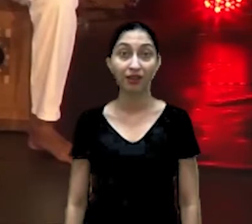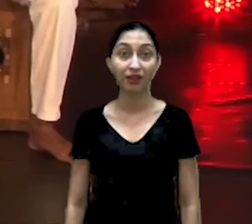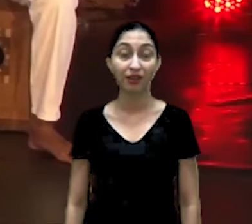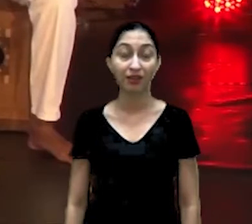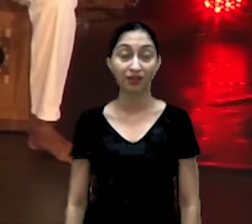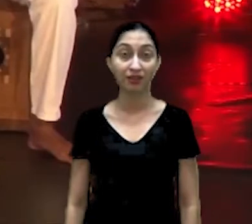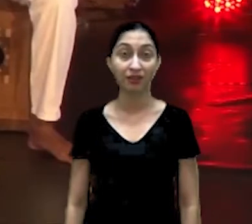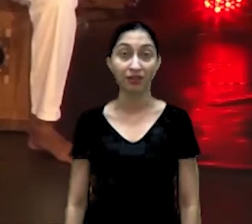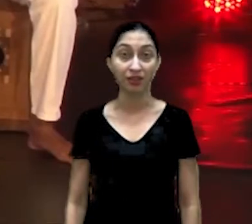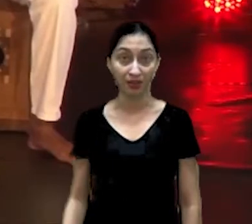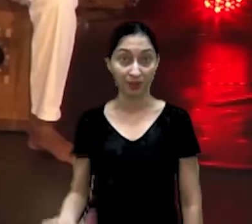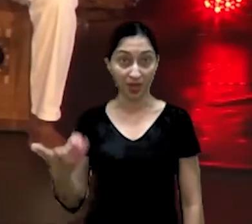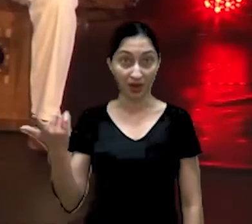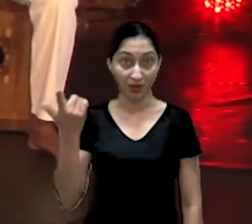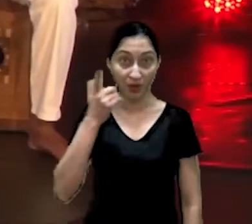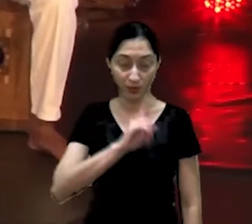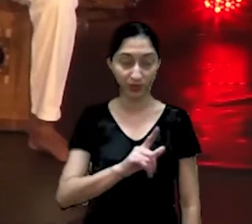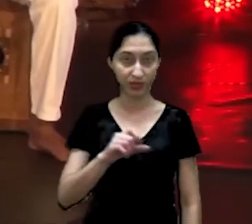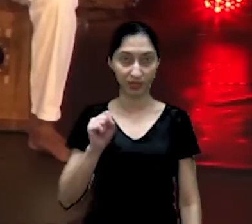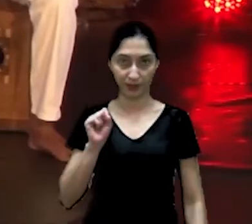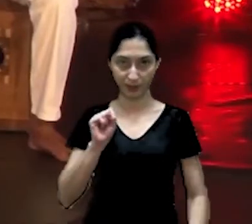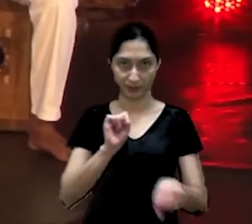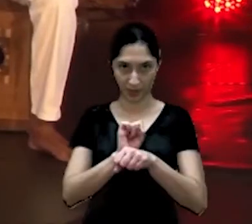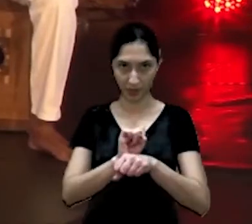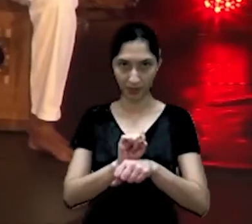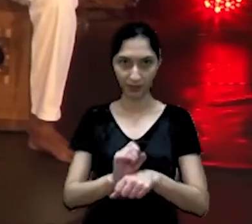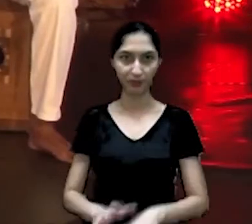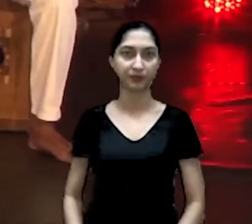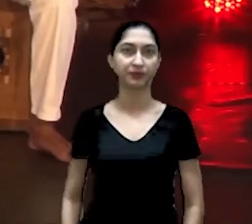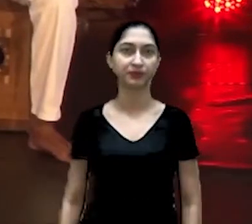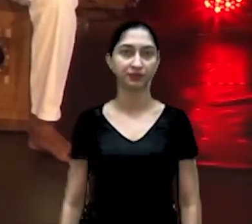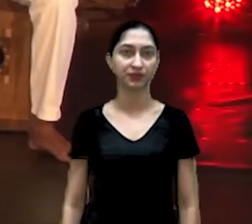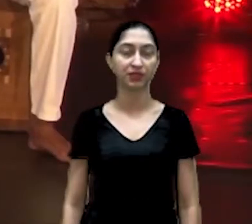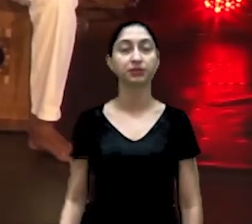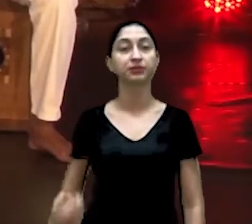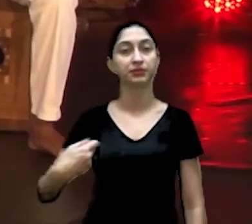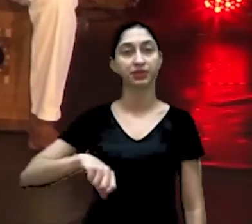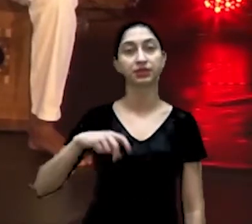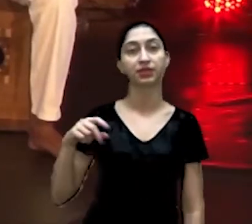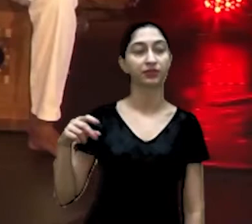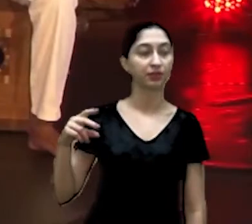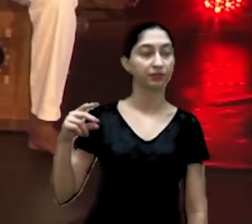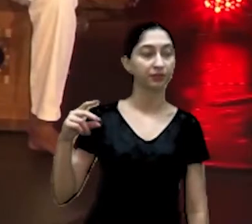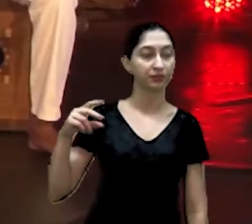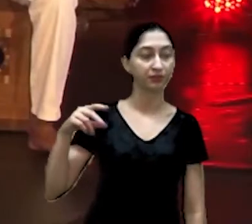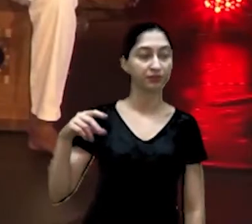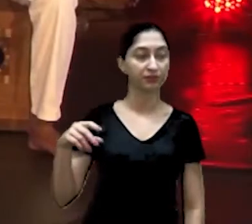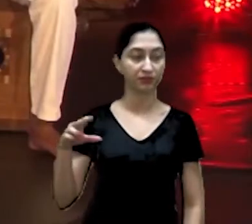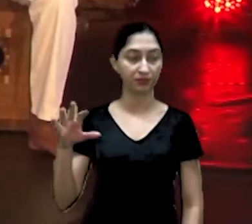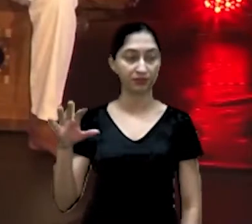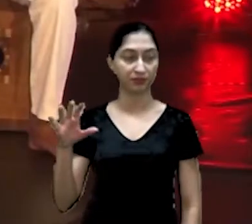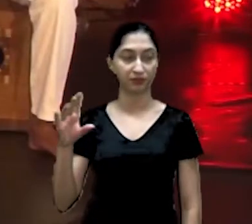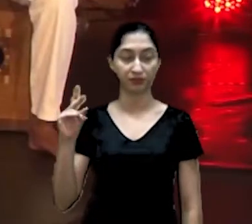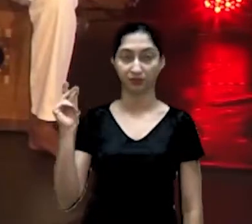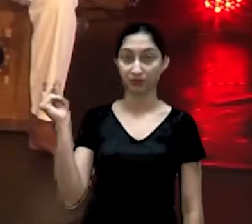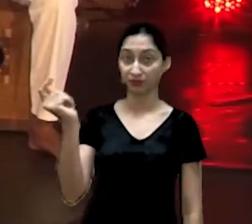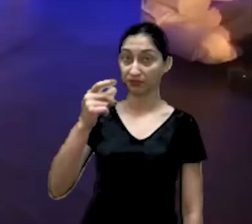E para desativar a botija, bastava estralar os 5 dedos da palma da mão.